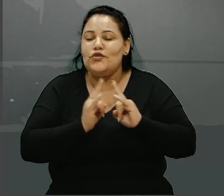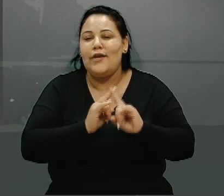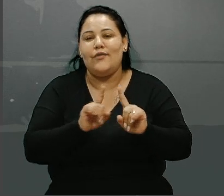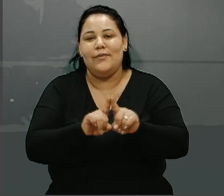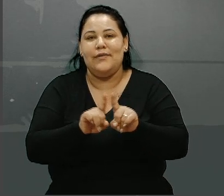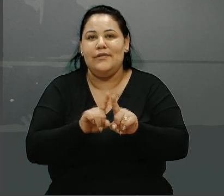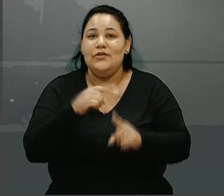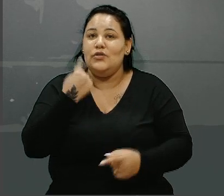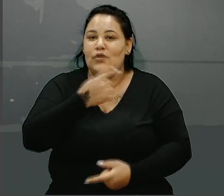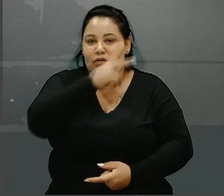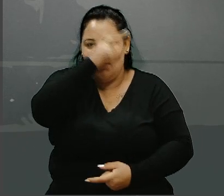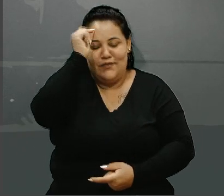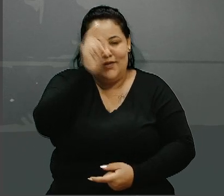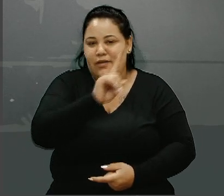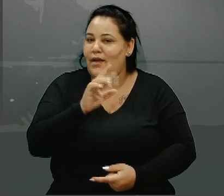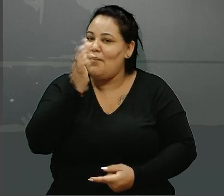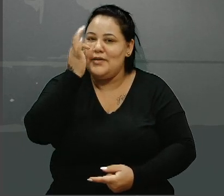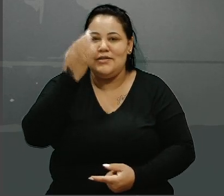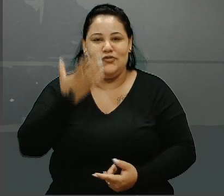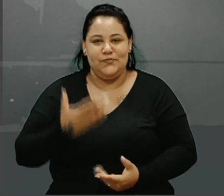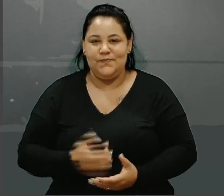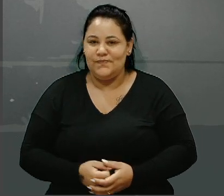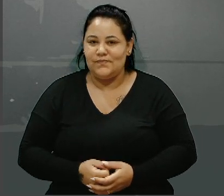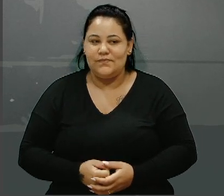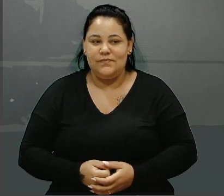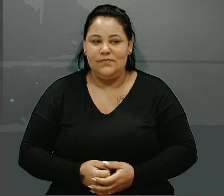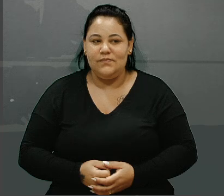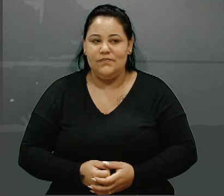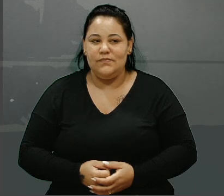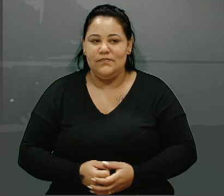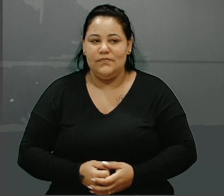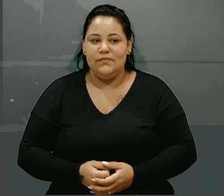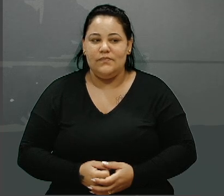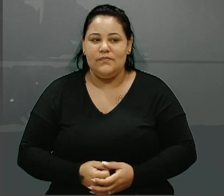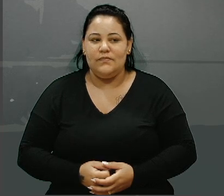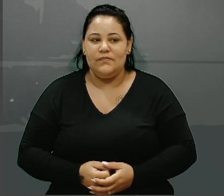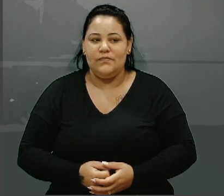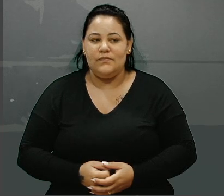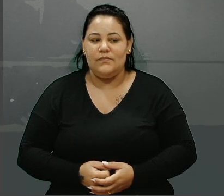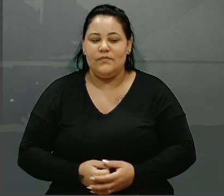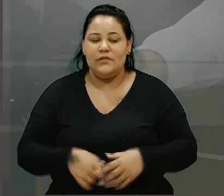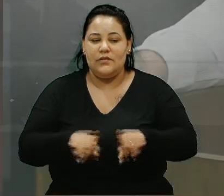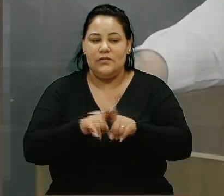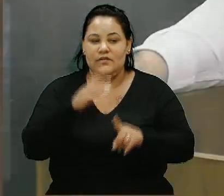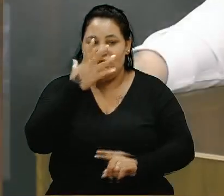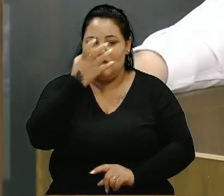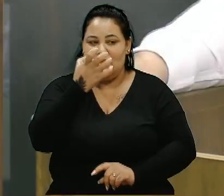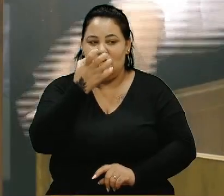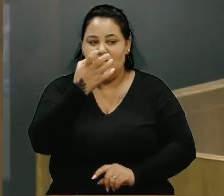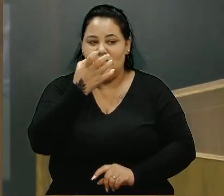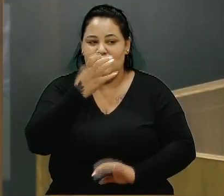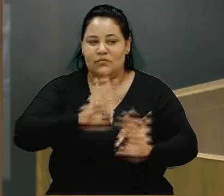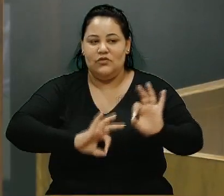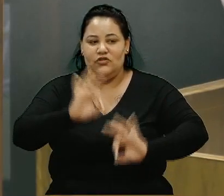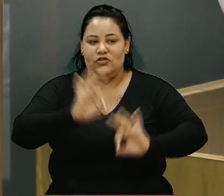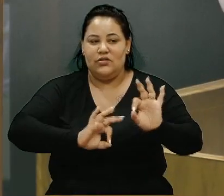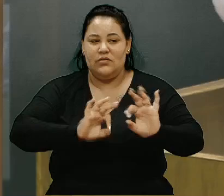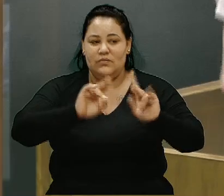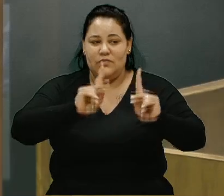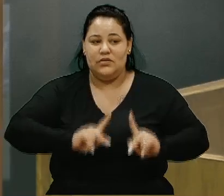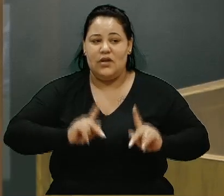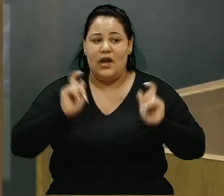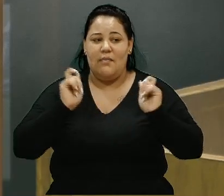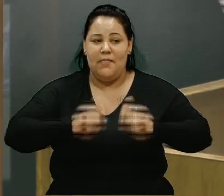enquanto o nosso prefeito não estava. Então, esse é um apelo que eu faço, de que precisa se levar a sério os projetos e precisamos de pessoas